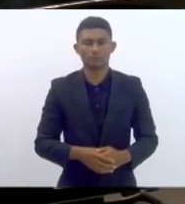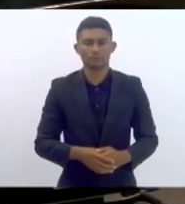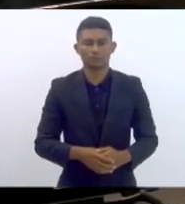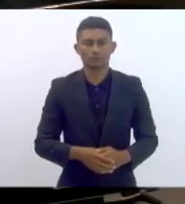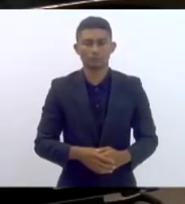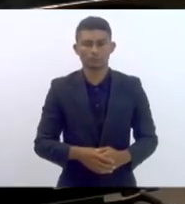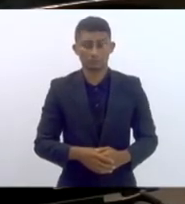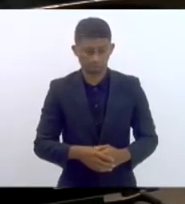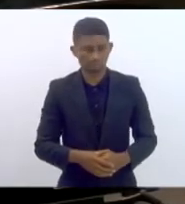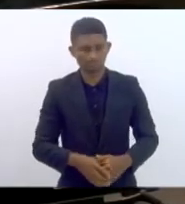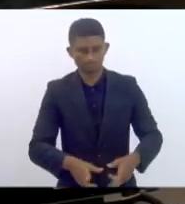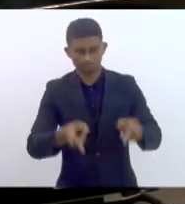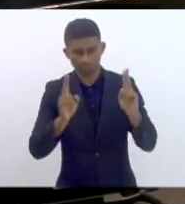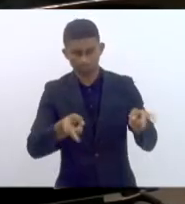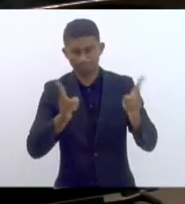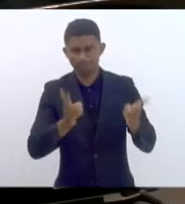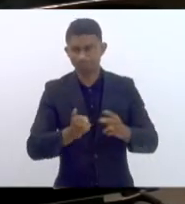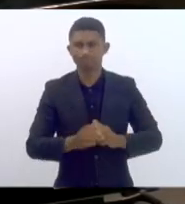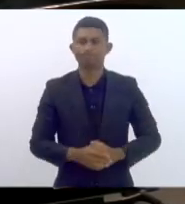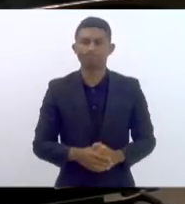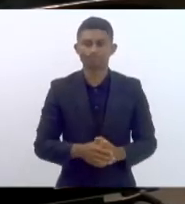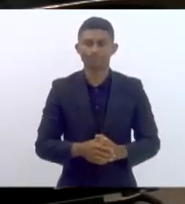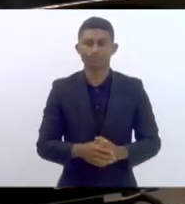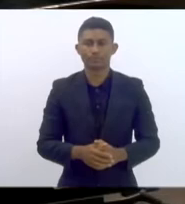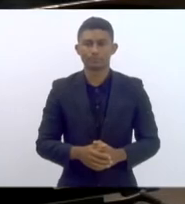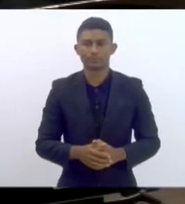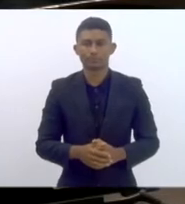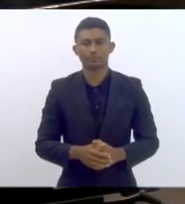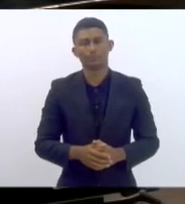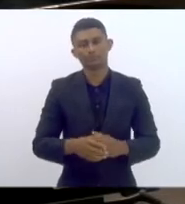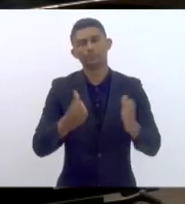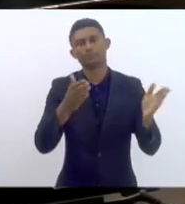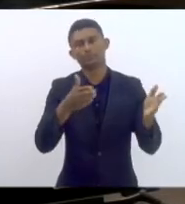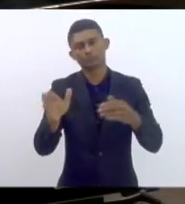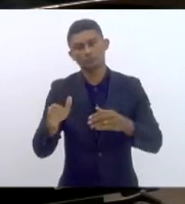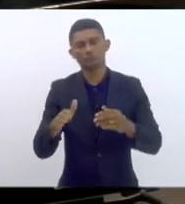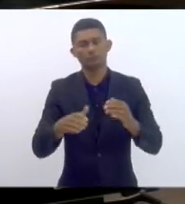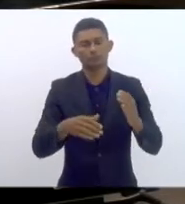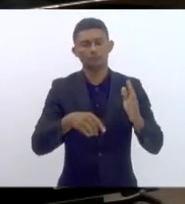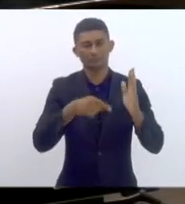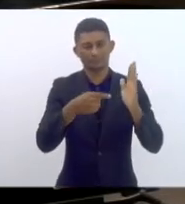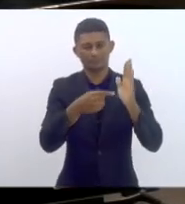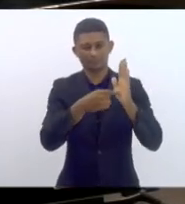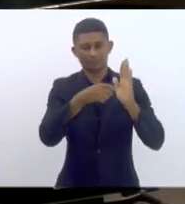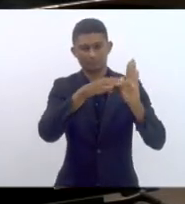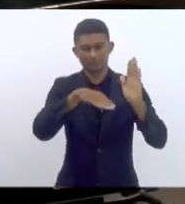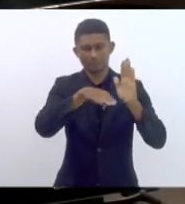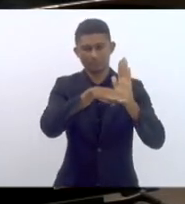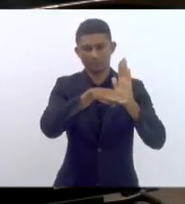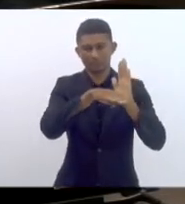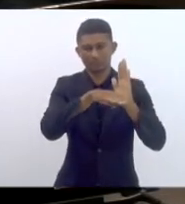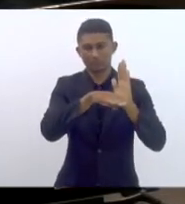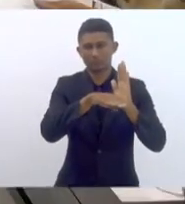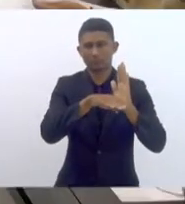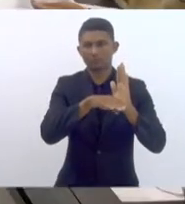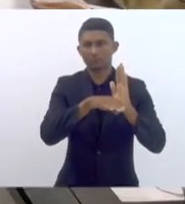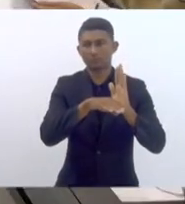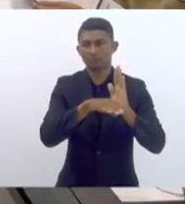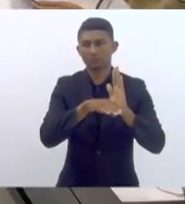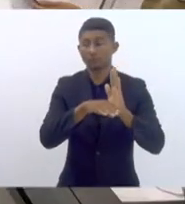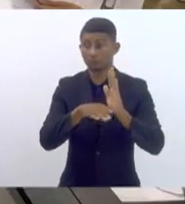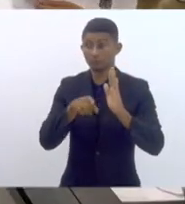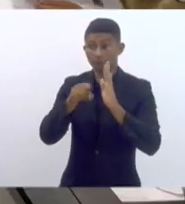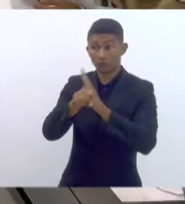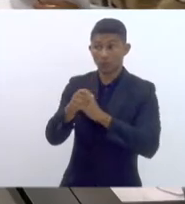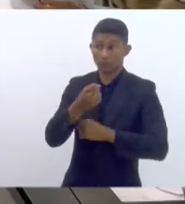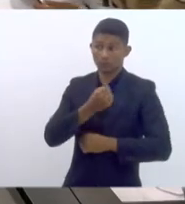Bom, continuando aqui. Isso aqui a gente já passa para a pergunta 3, tá? Que seria. Não, aí a pergunta 3 nós temos que ir